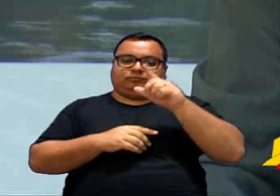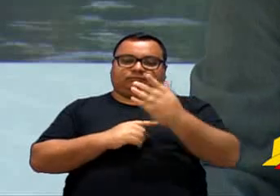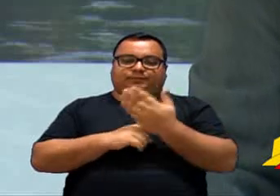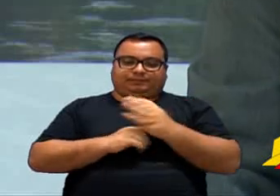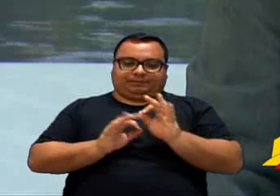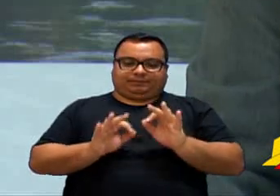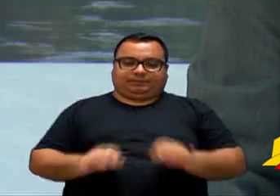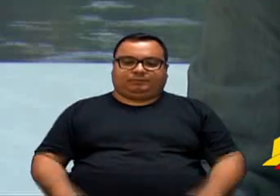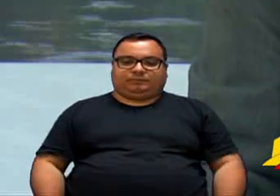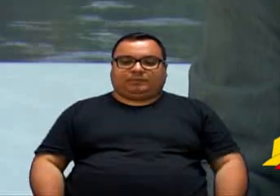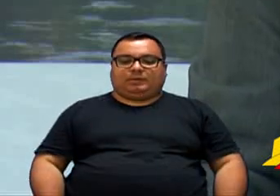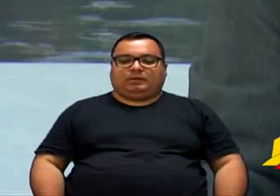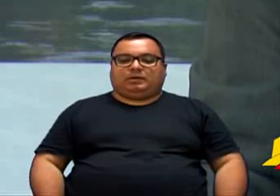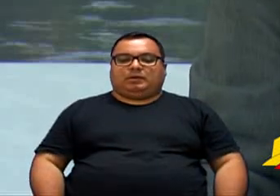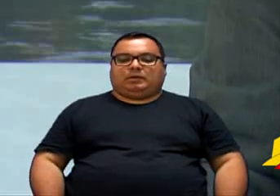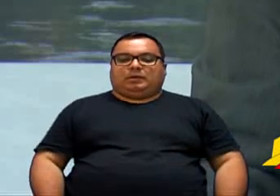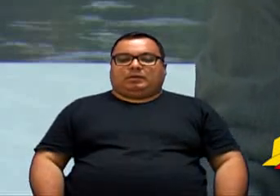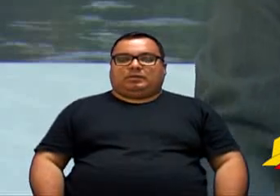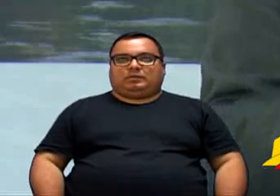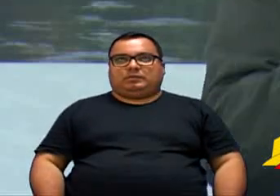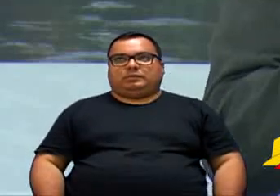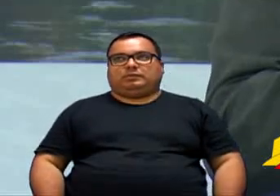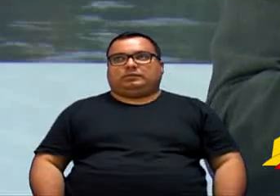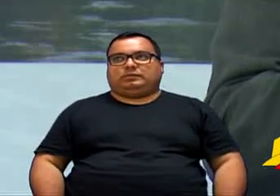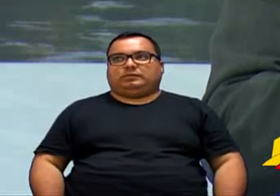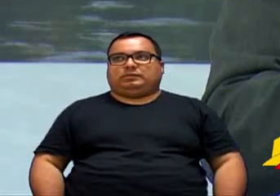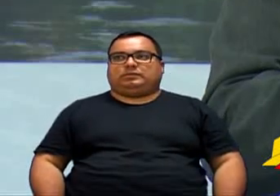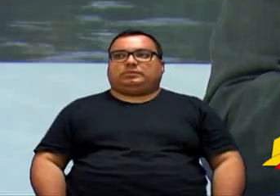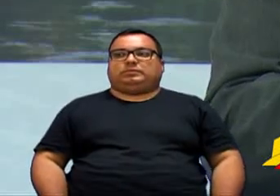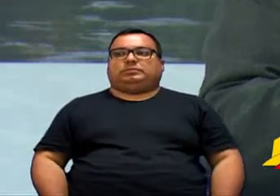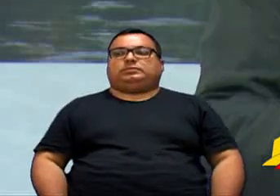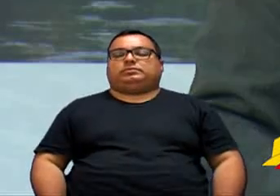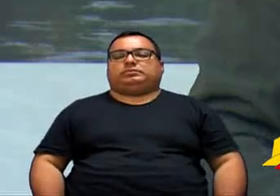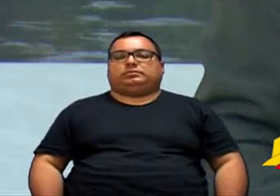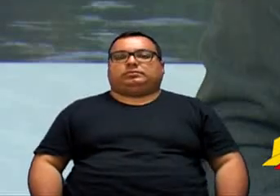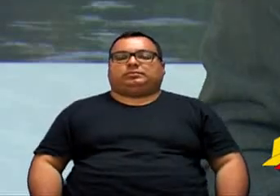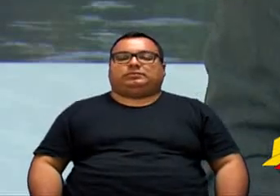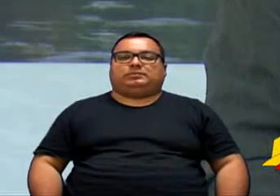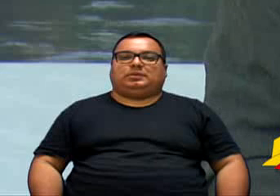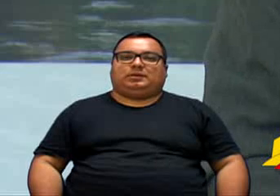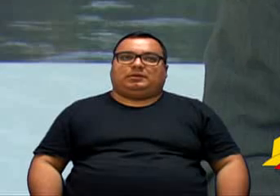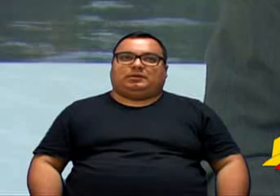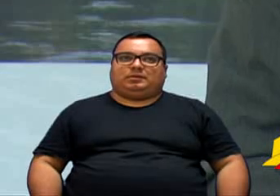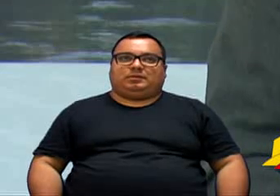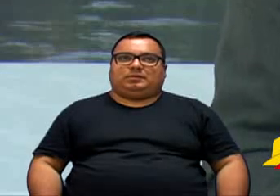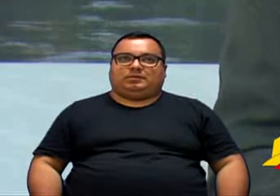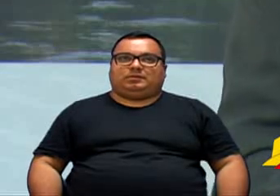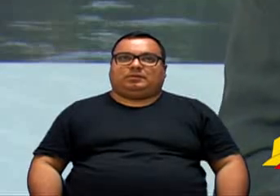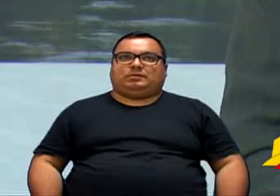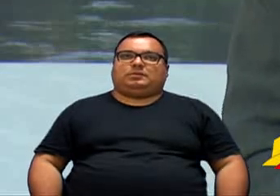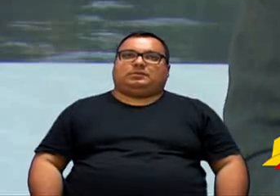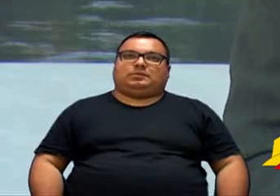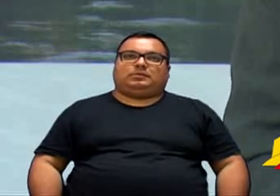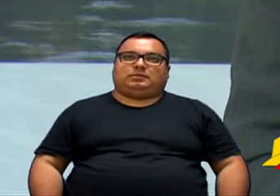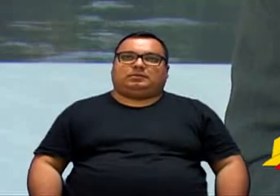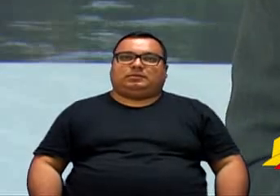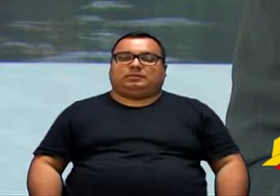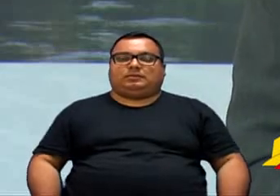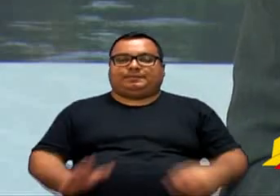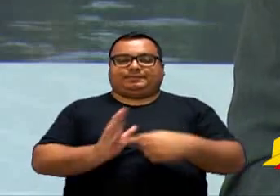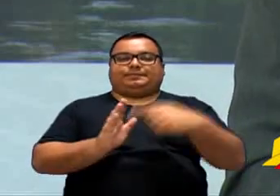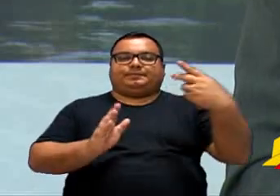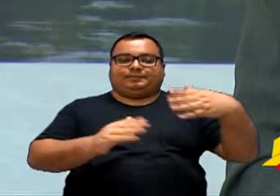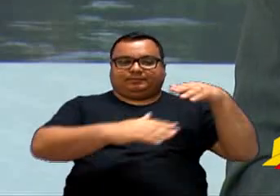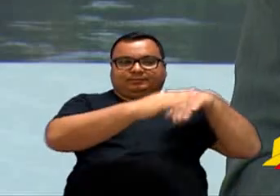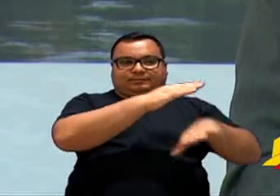corrija e me complemente, por favor, em qualquer informação. Em seu artigo 1º, cria três fundos: o